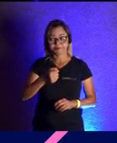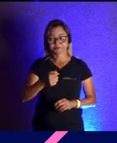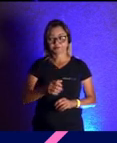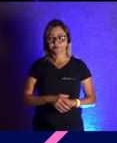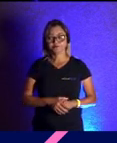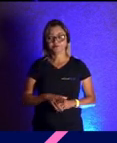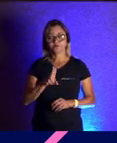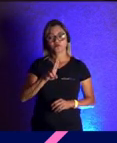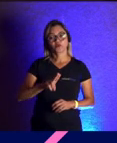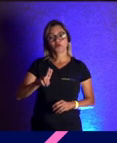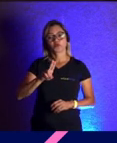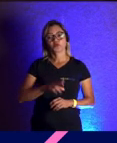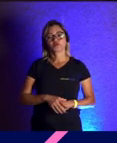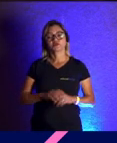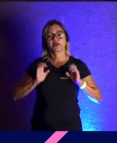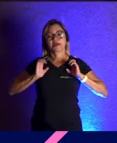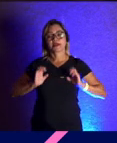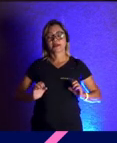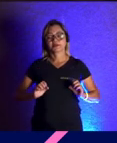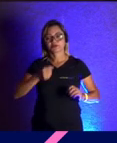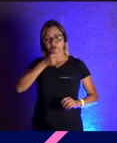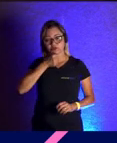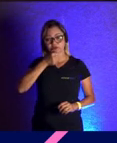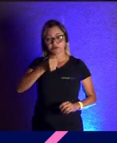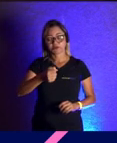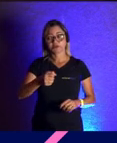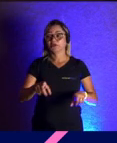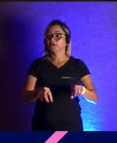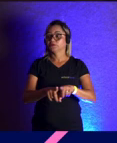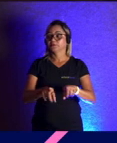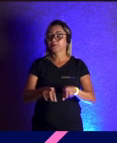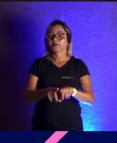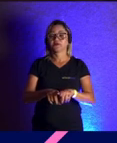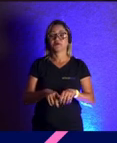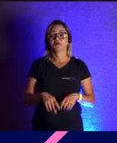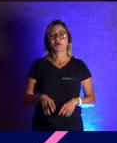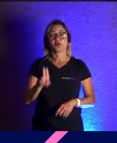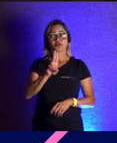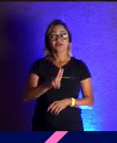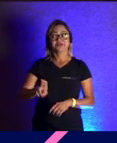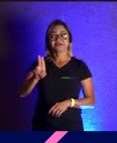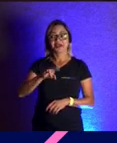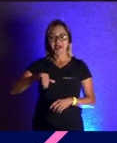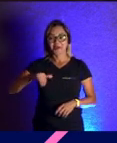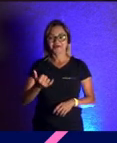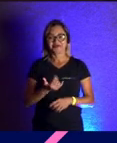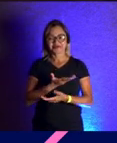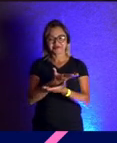Para a nossa